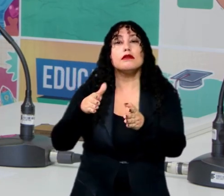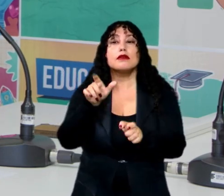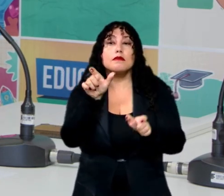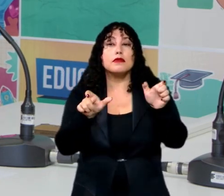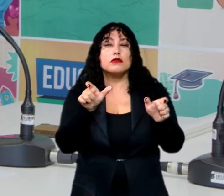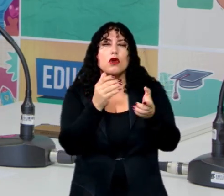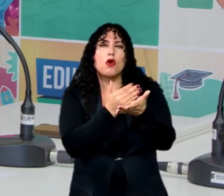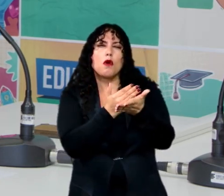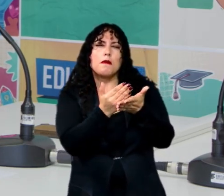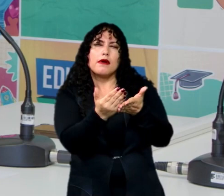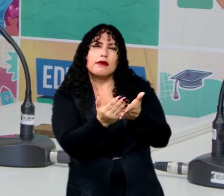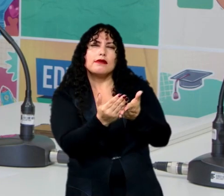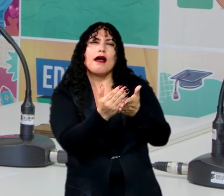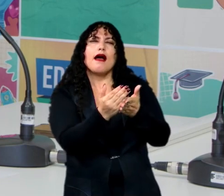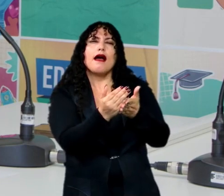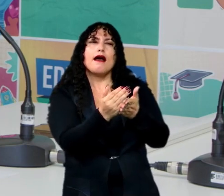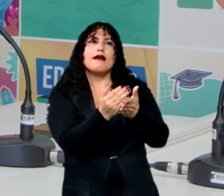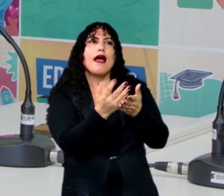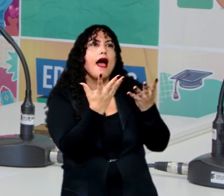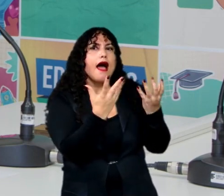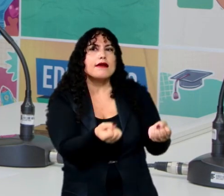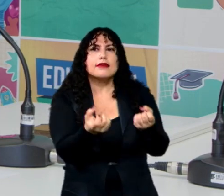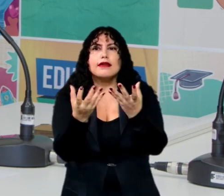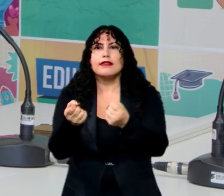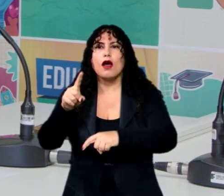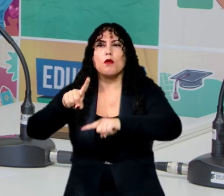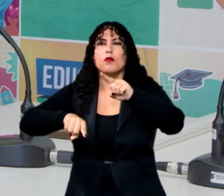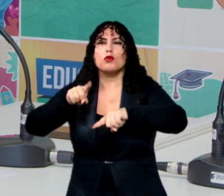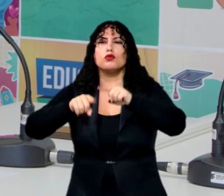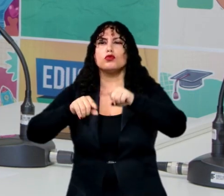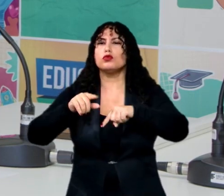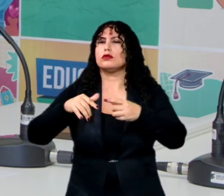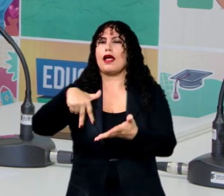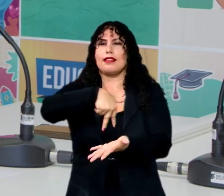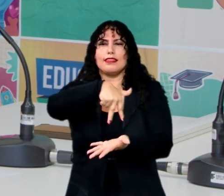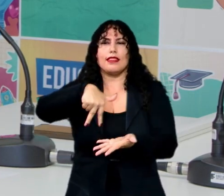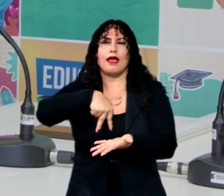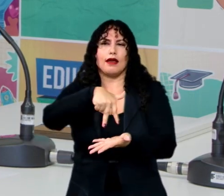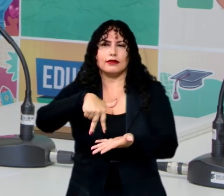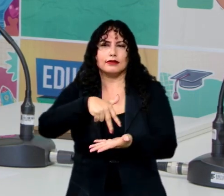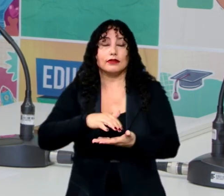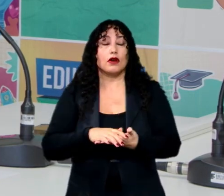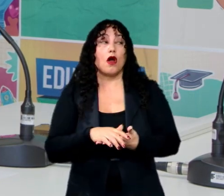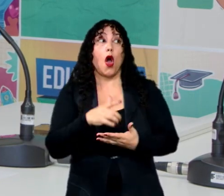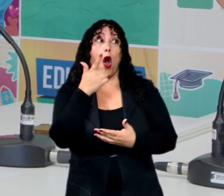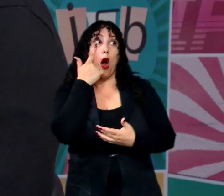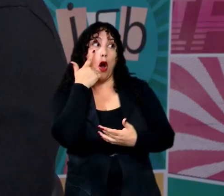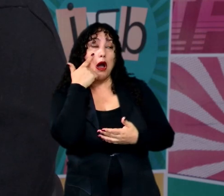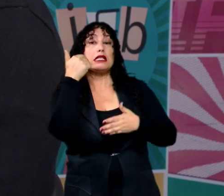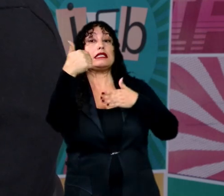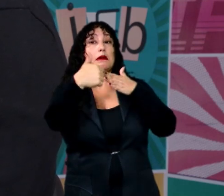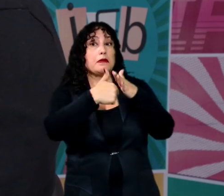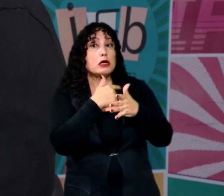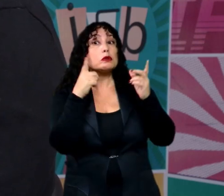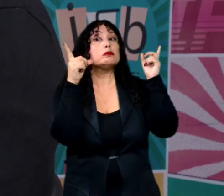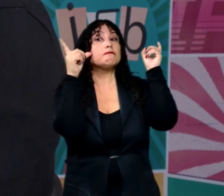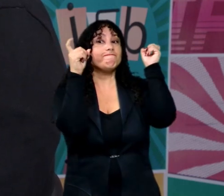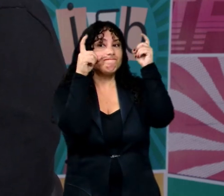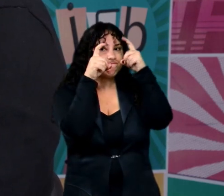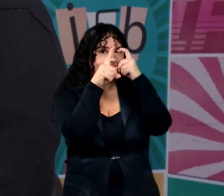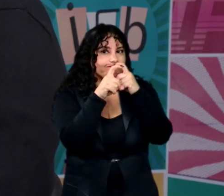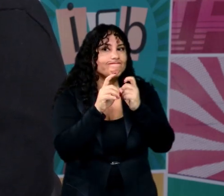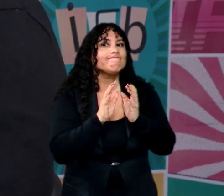começarem a consumir mais os produtos da dança? Olha, essa pergunta é complexa, né?